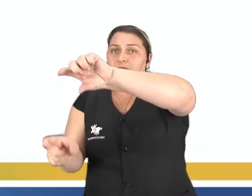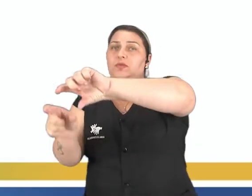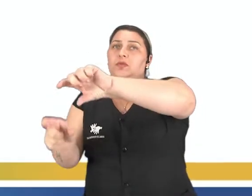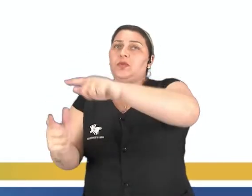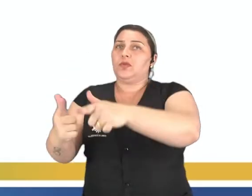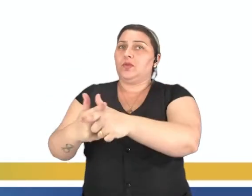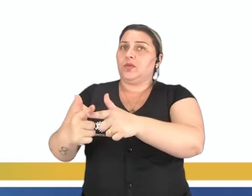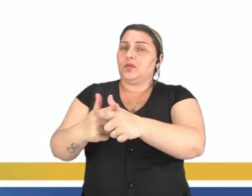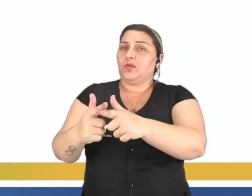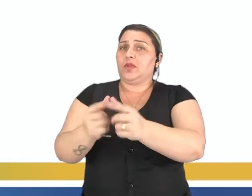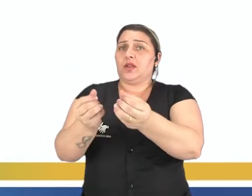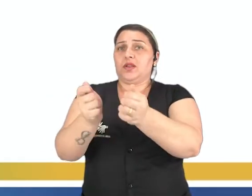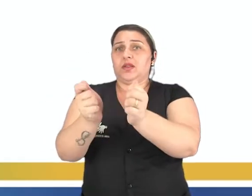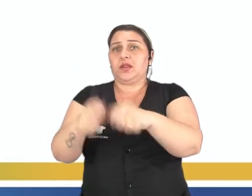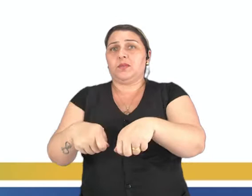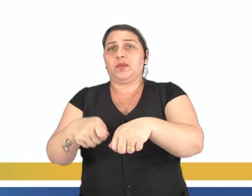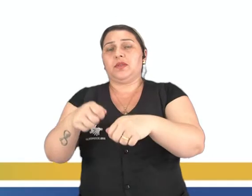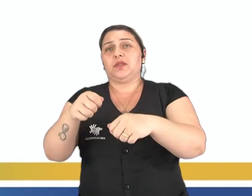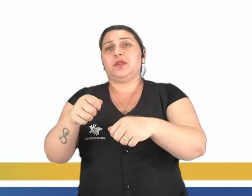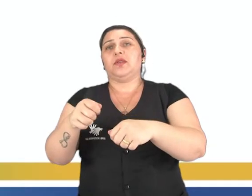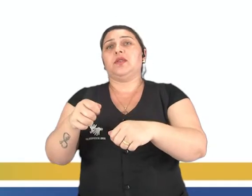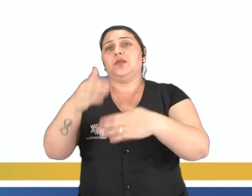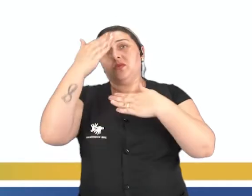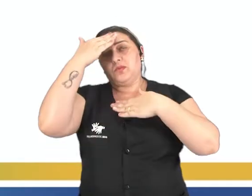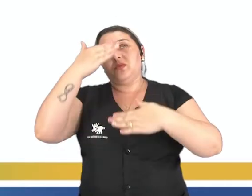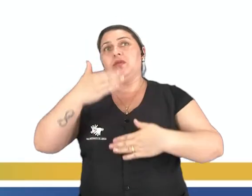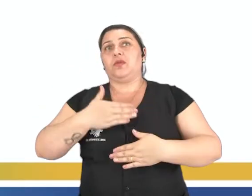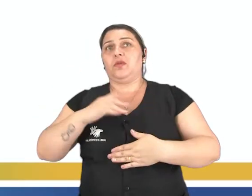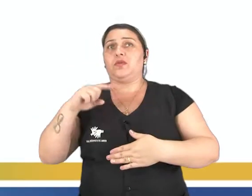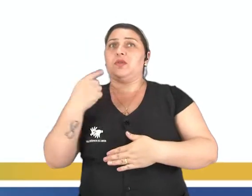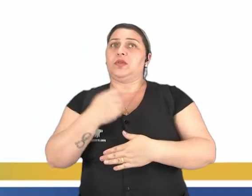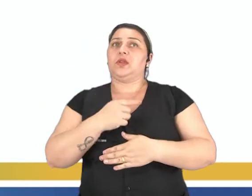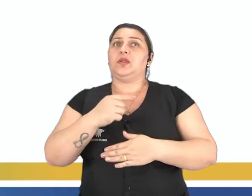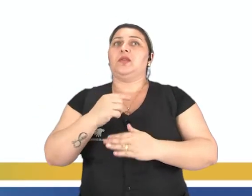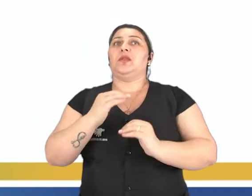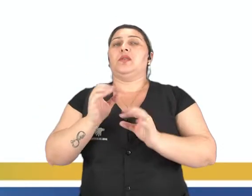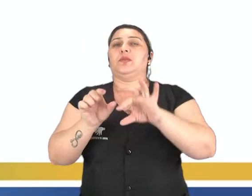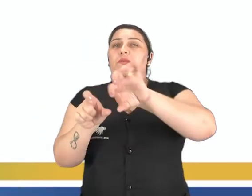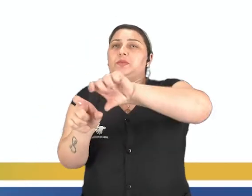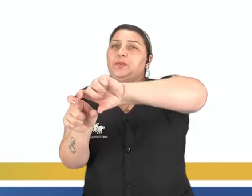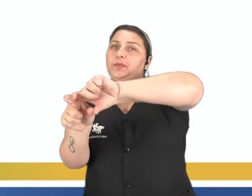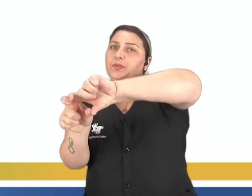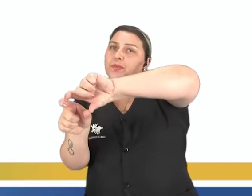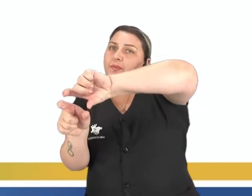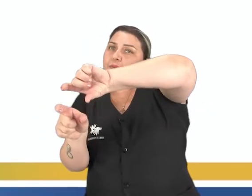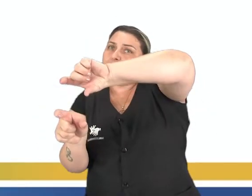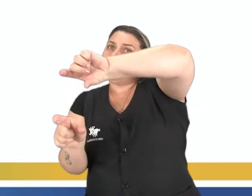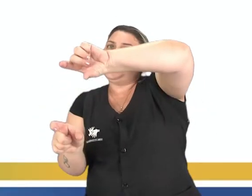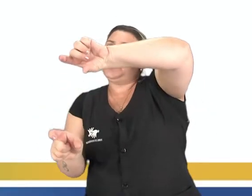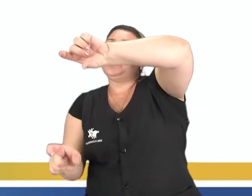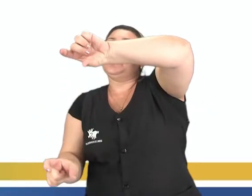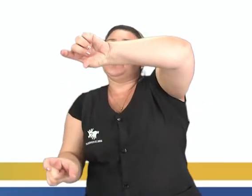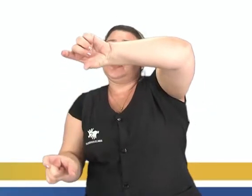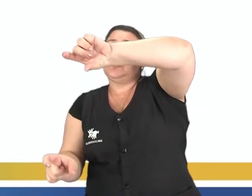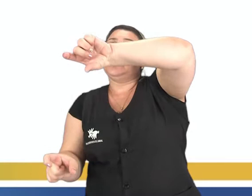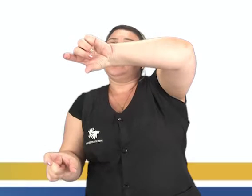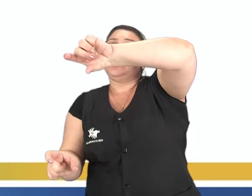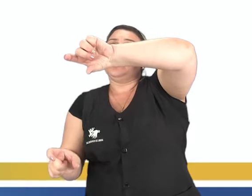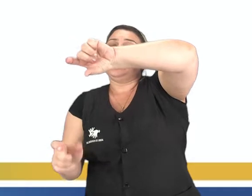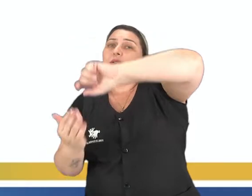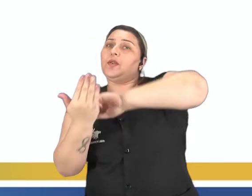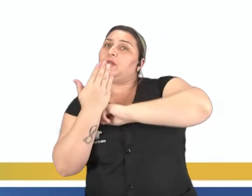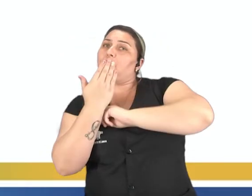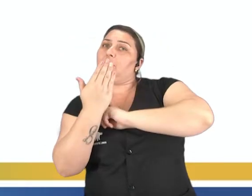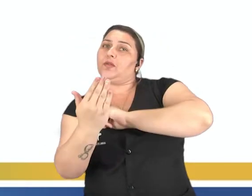causas da incapacidade física. E nós temos o alinhamento da coluna vertebral, né? Quando vista de frente